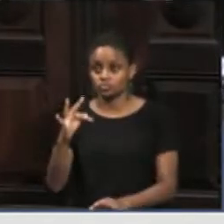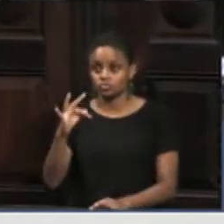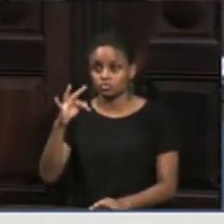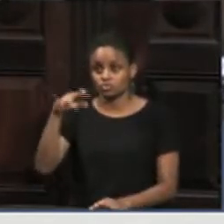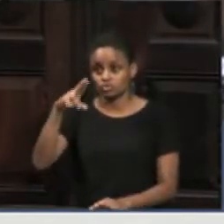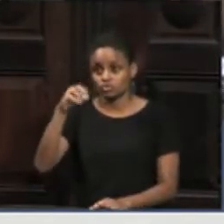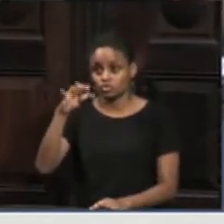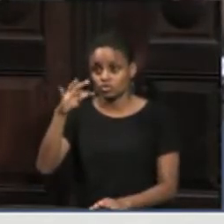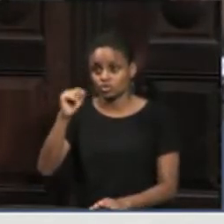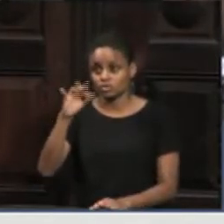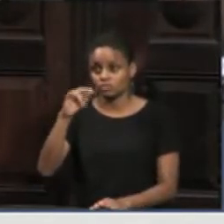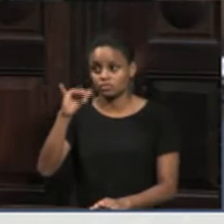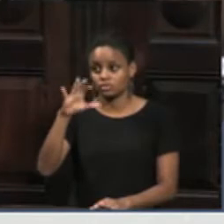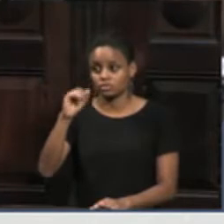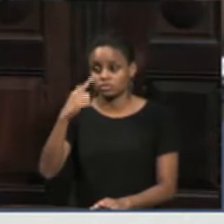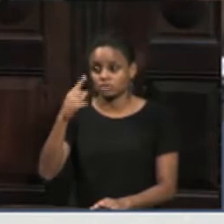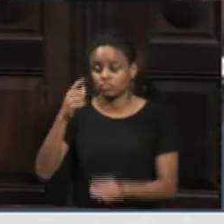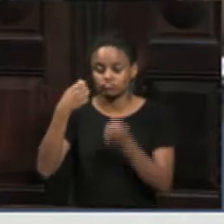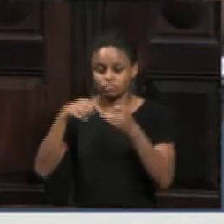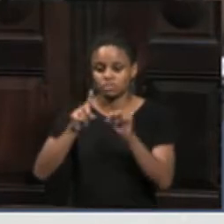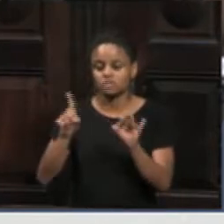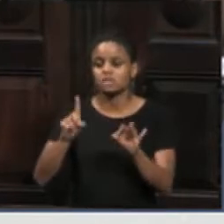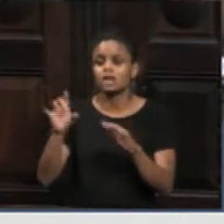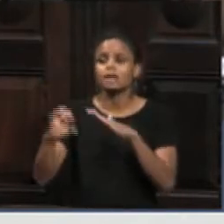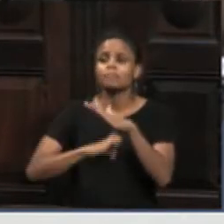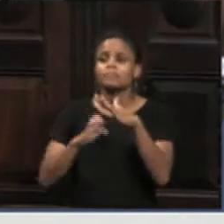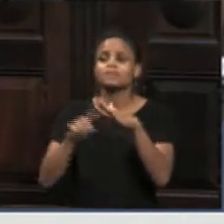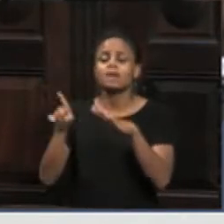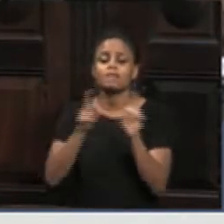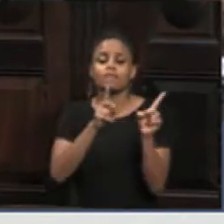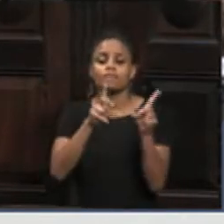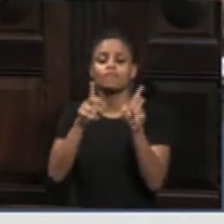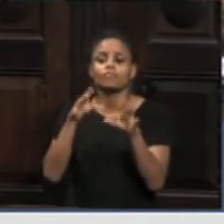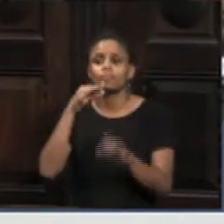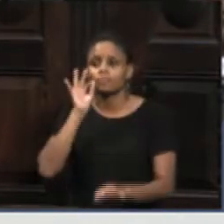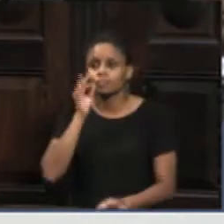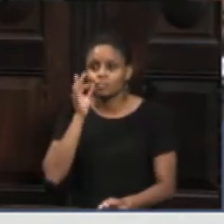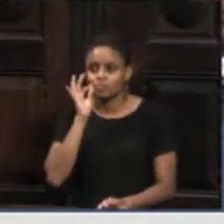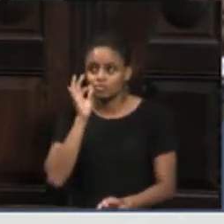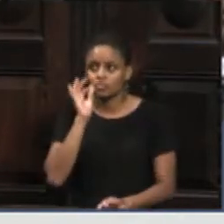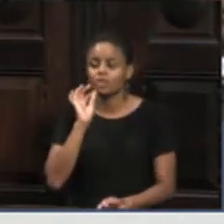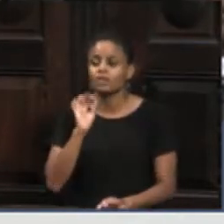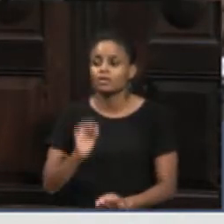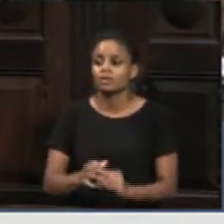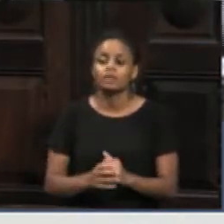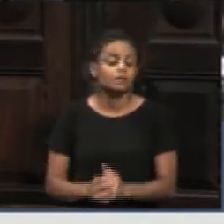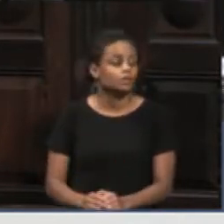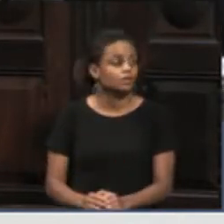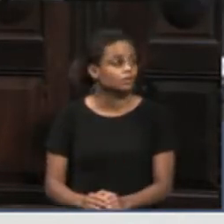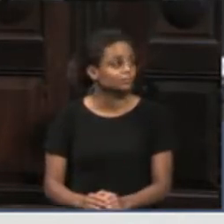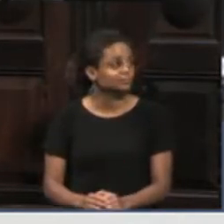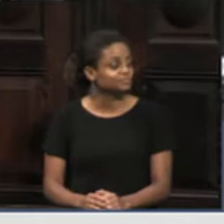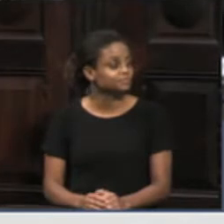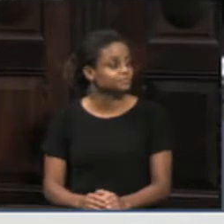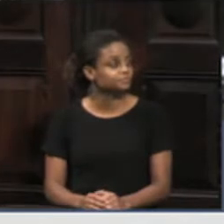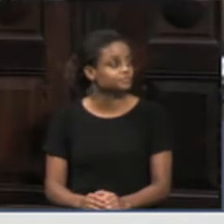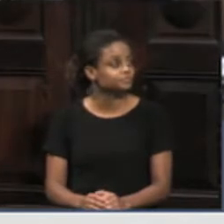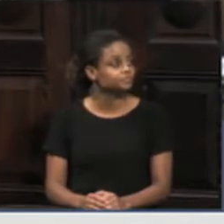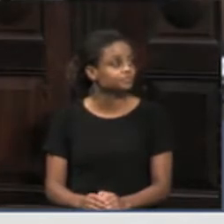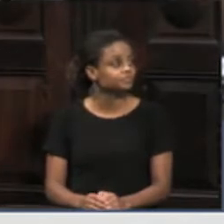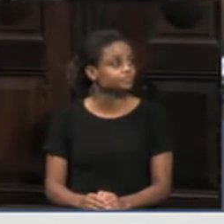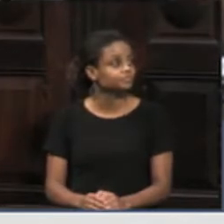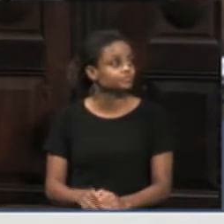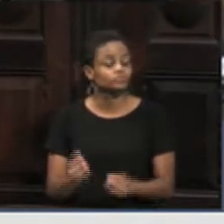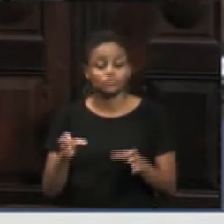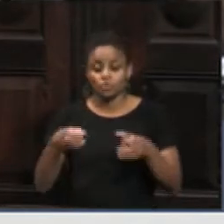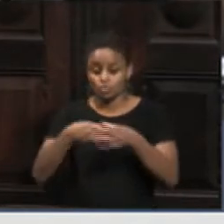cafeicultores que necessitem transportar o café ainda nas etapas de cultivo entre suas propriedades. Parecer